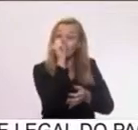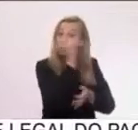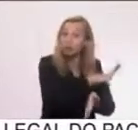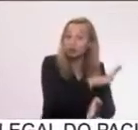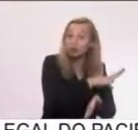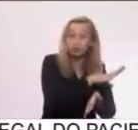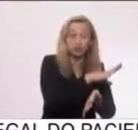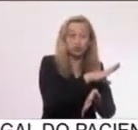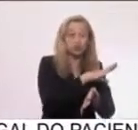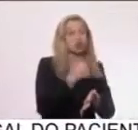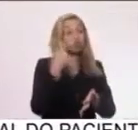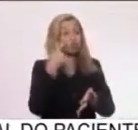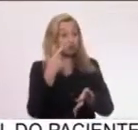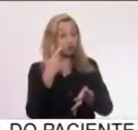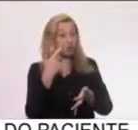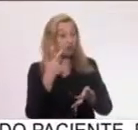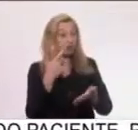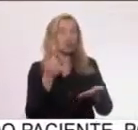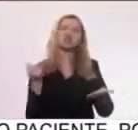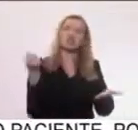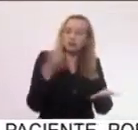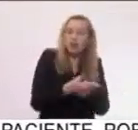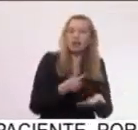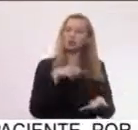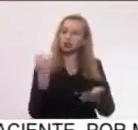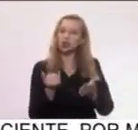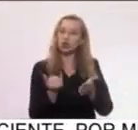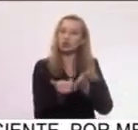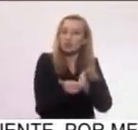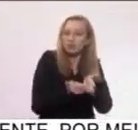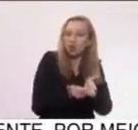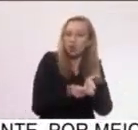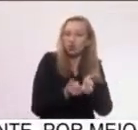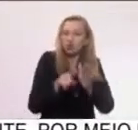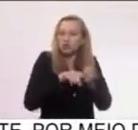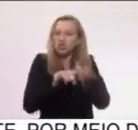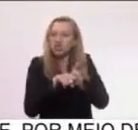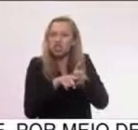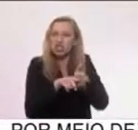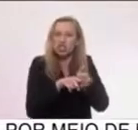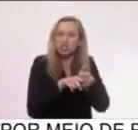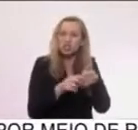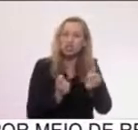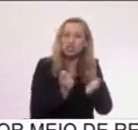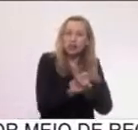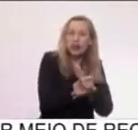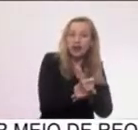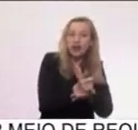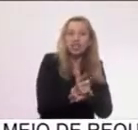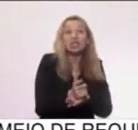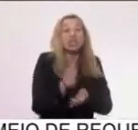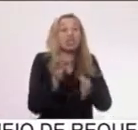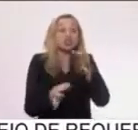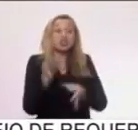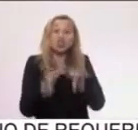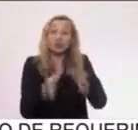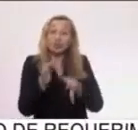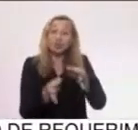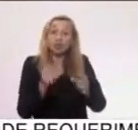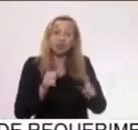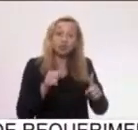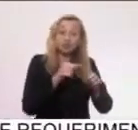absurdos que nós pagamos com os nossos impostos de pesquisas financiadas, que é justamente o objeto